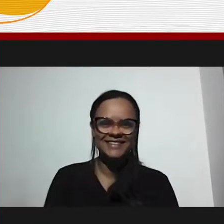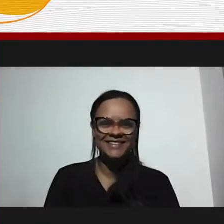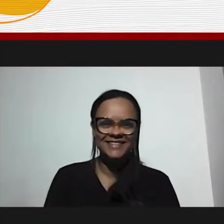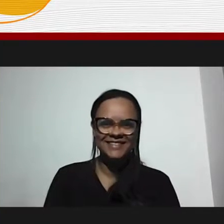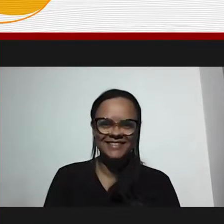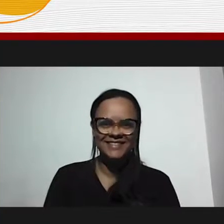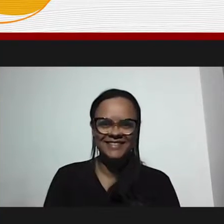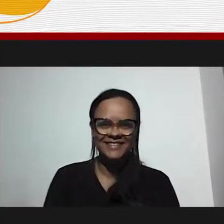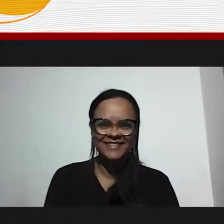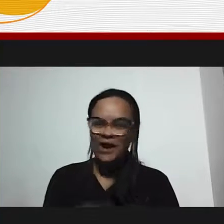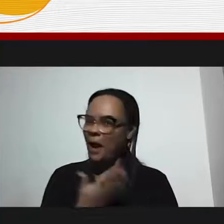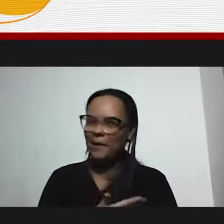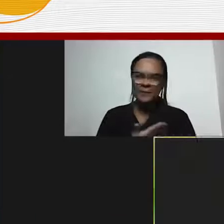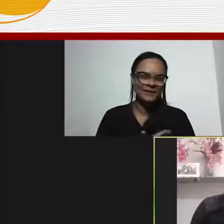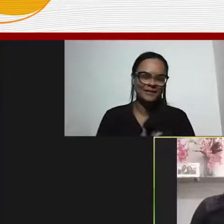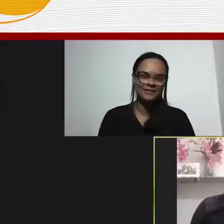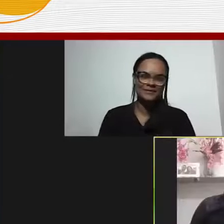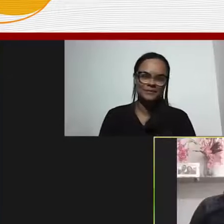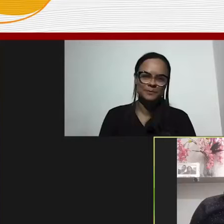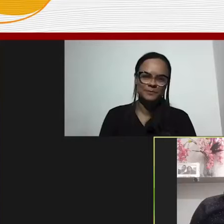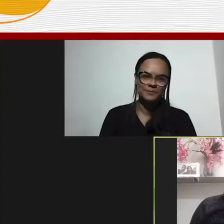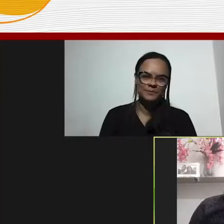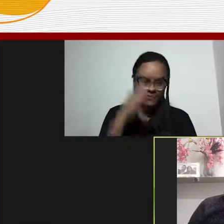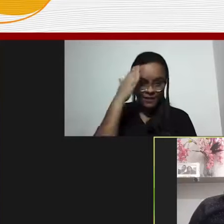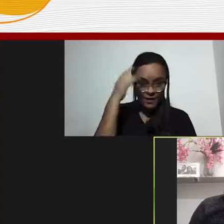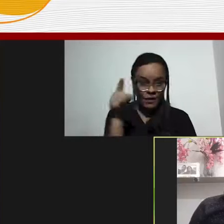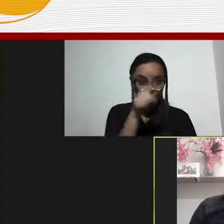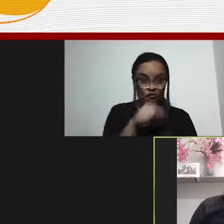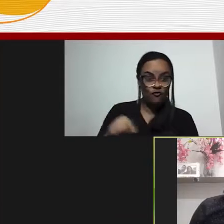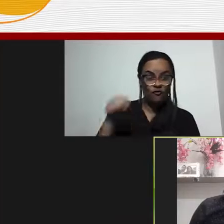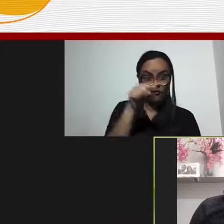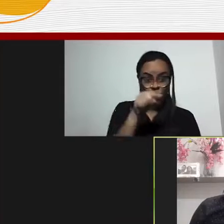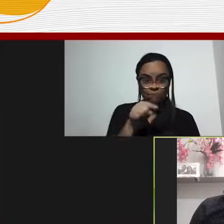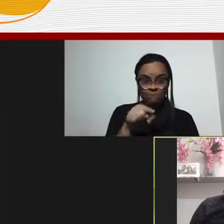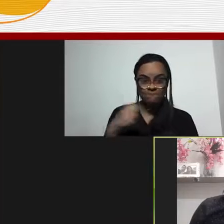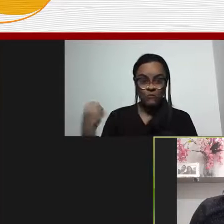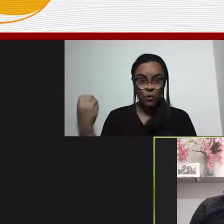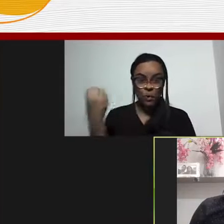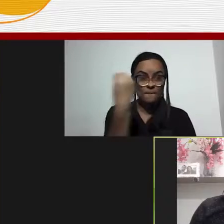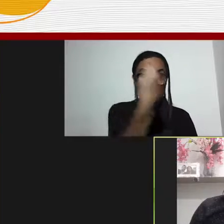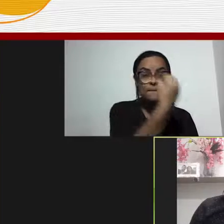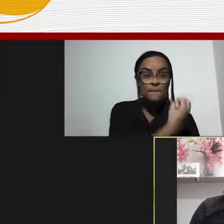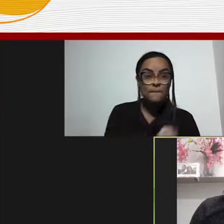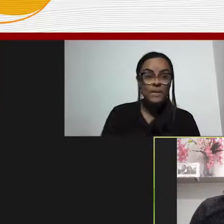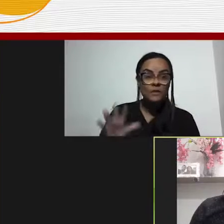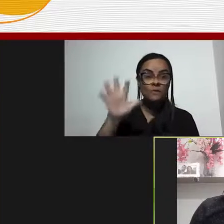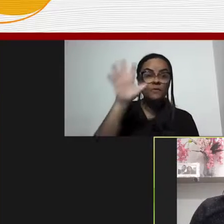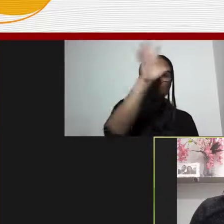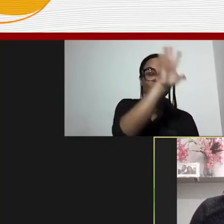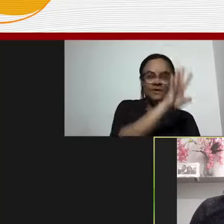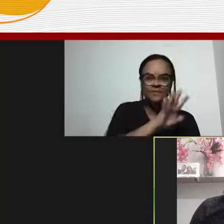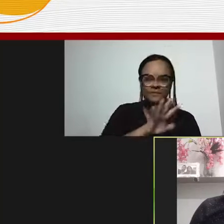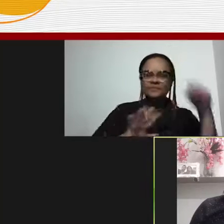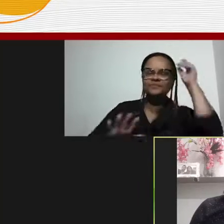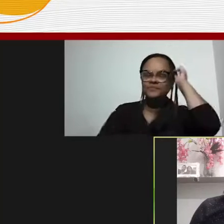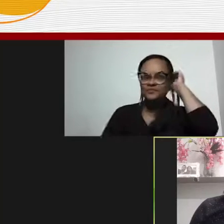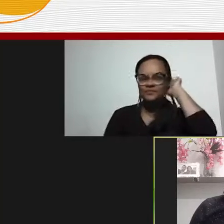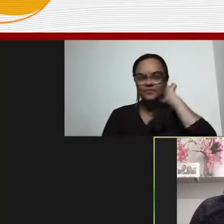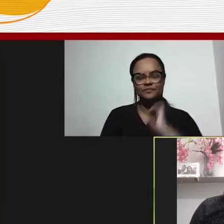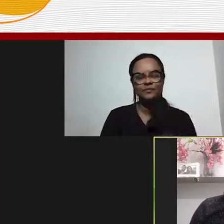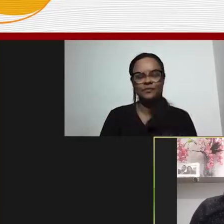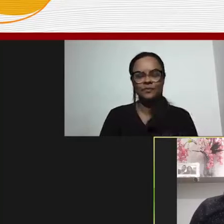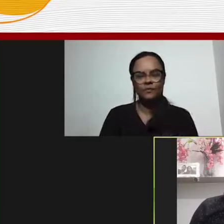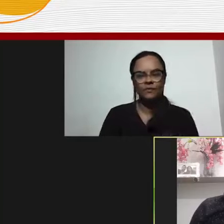Ai, meu amigo. Eu sei que você é turista, eu sei que você gosta de viajar, eu sei que